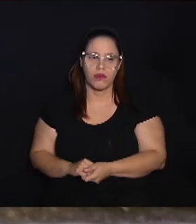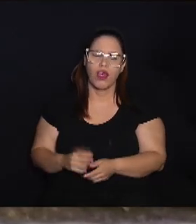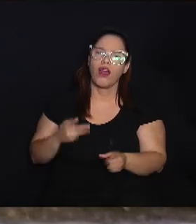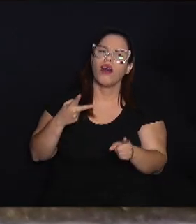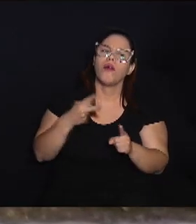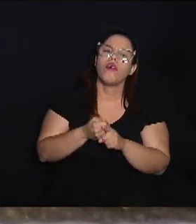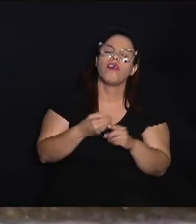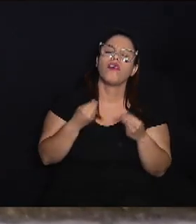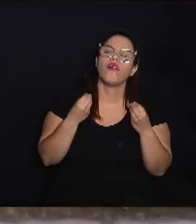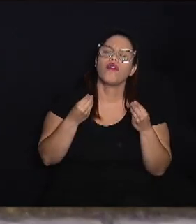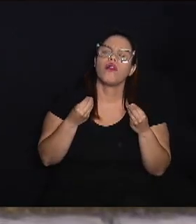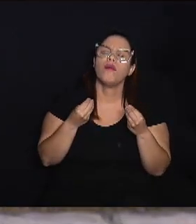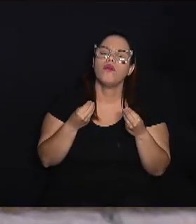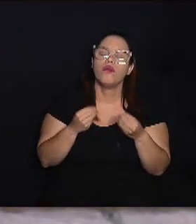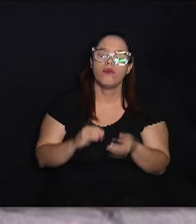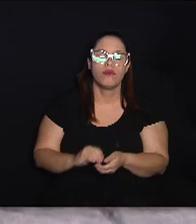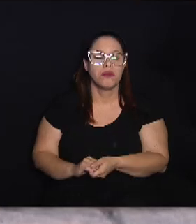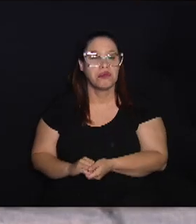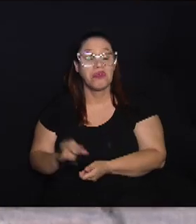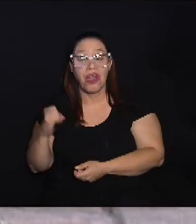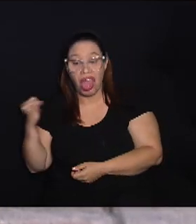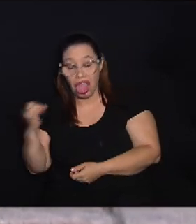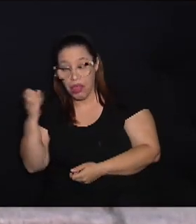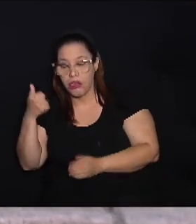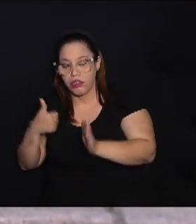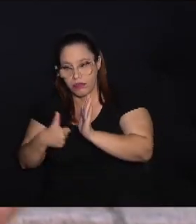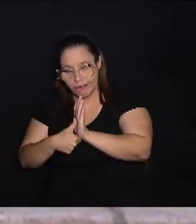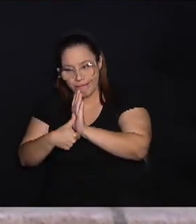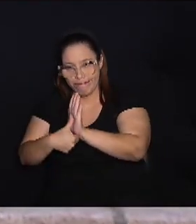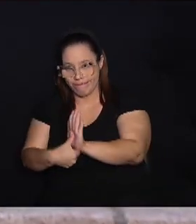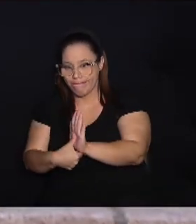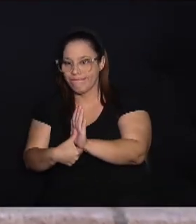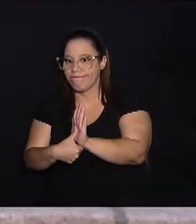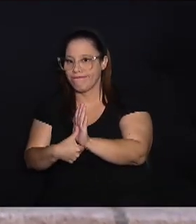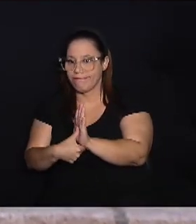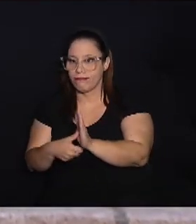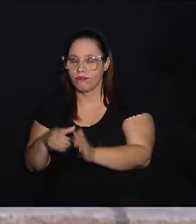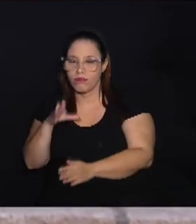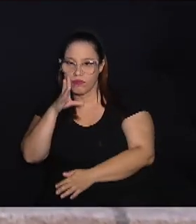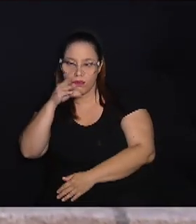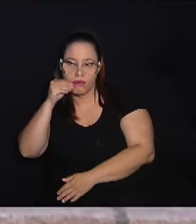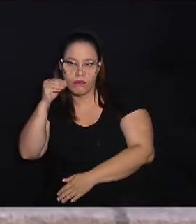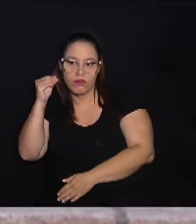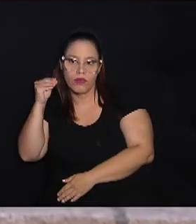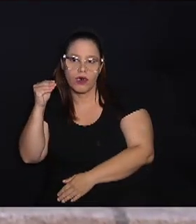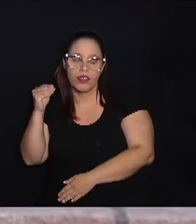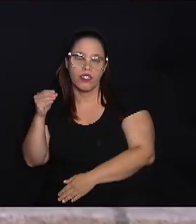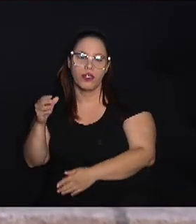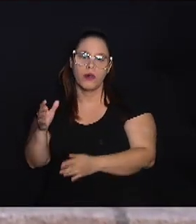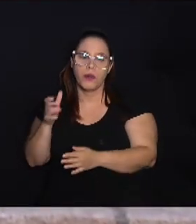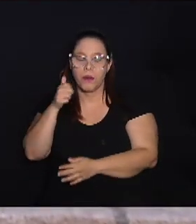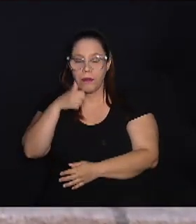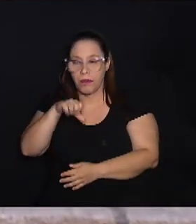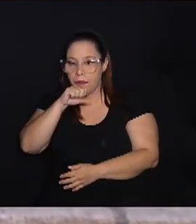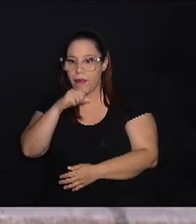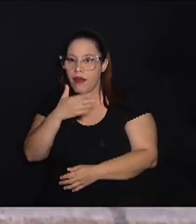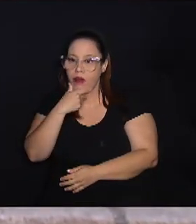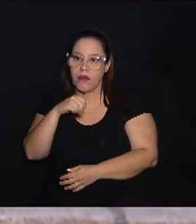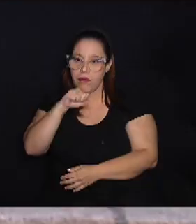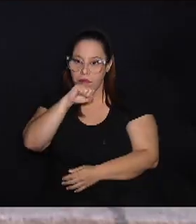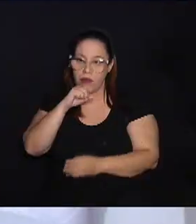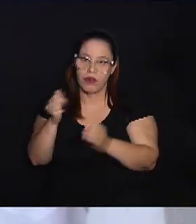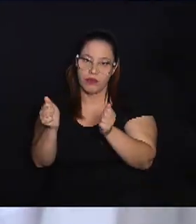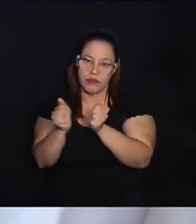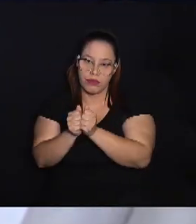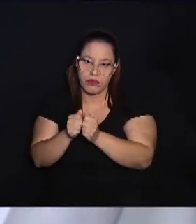que é preciso, Shaula? Importante levar um documento com foto, né? Então, adolescentes aí na presença dos pais e só comparecer